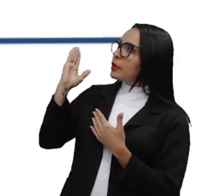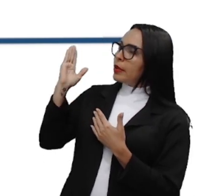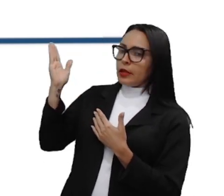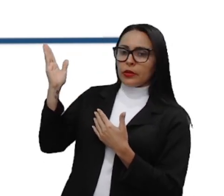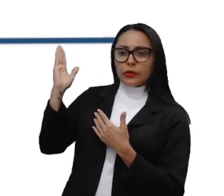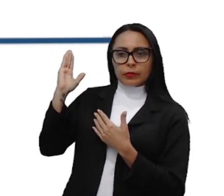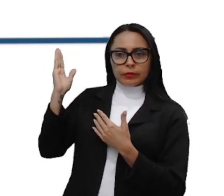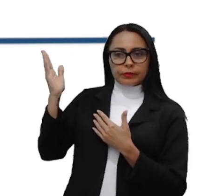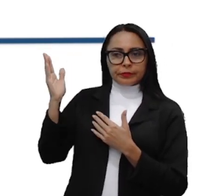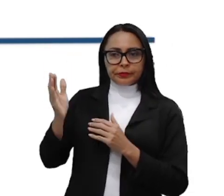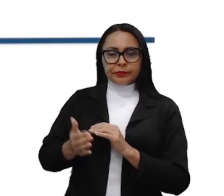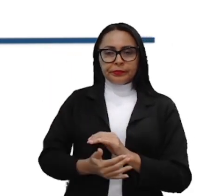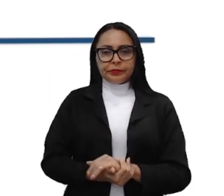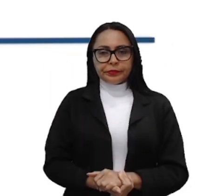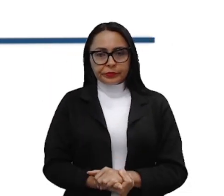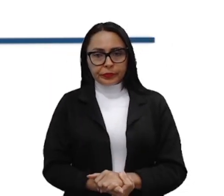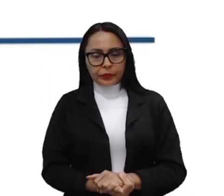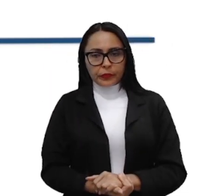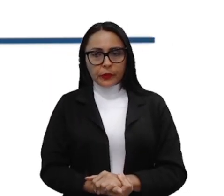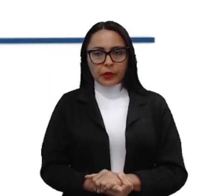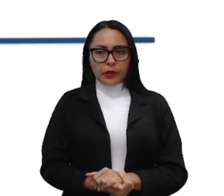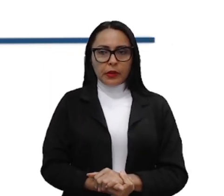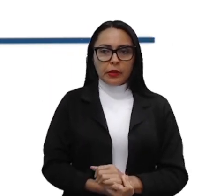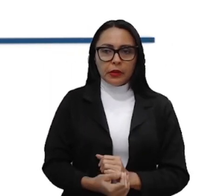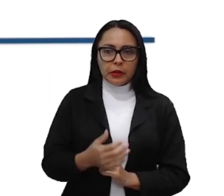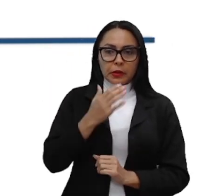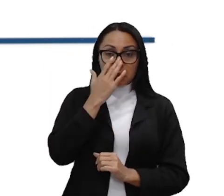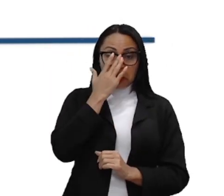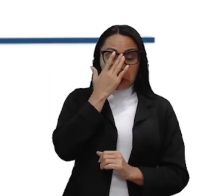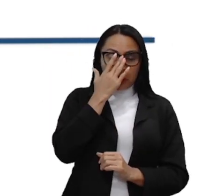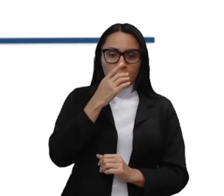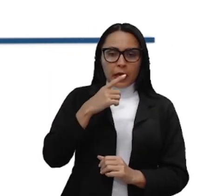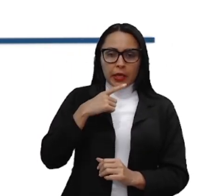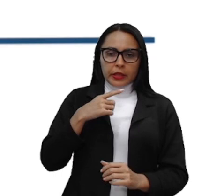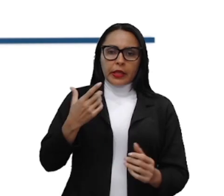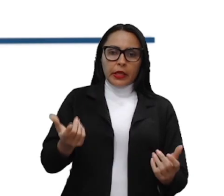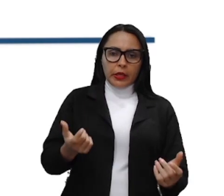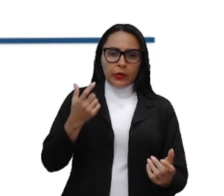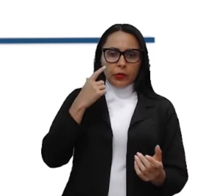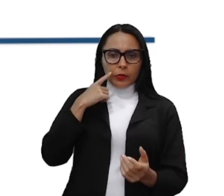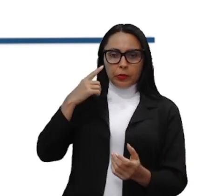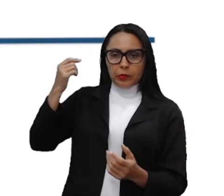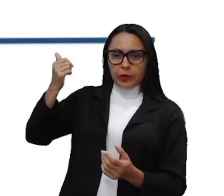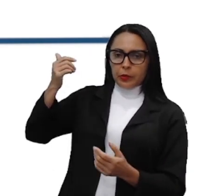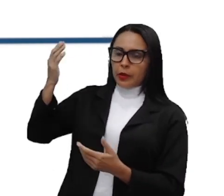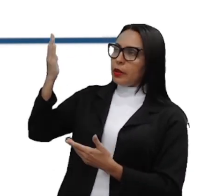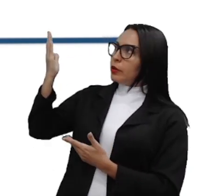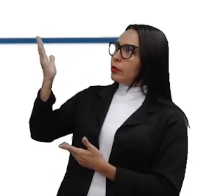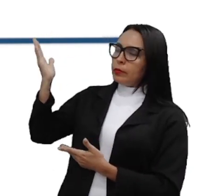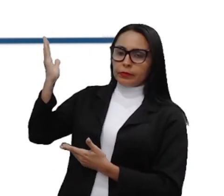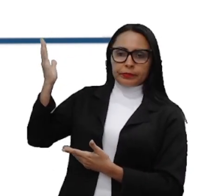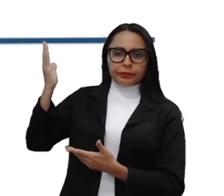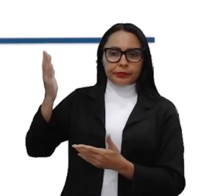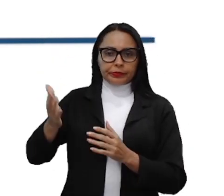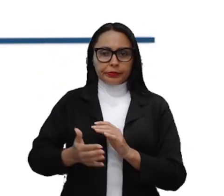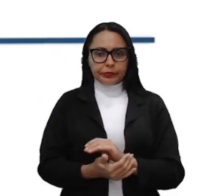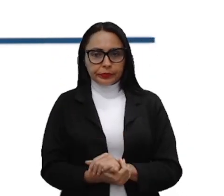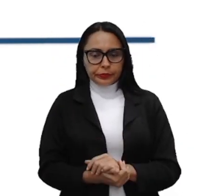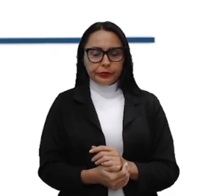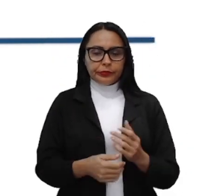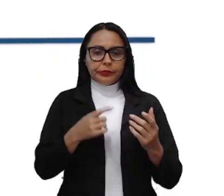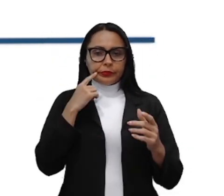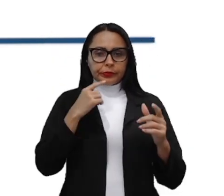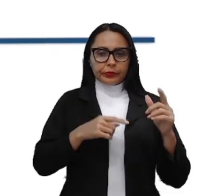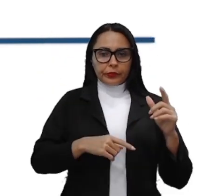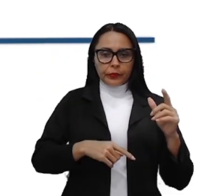quadro. A cadeia de suprimentos ela tem um fluxo de materiais que normalmente vem no sentido do